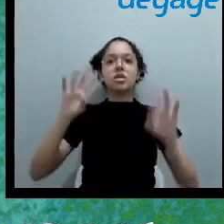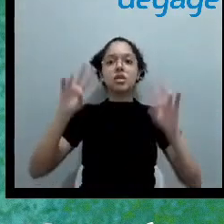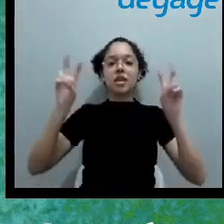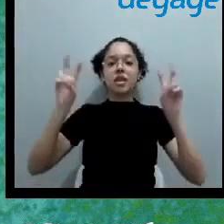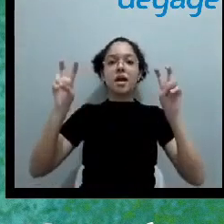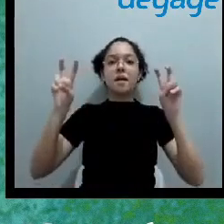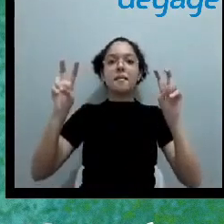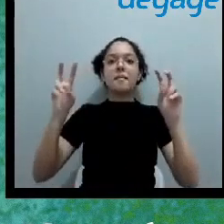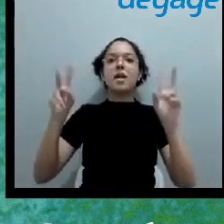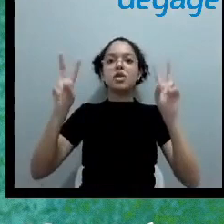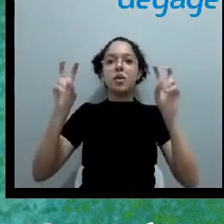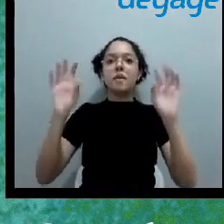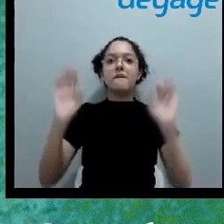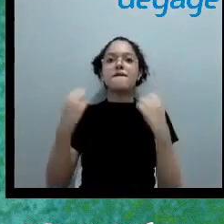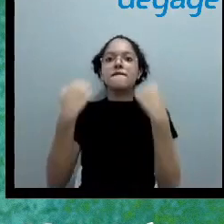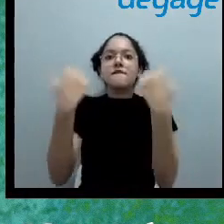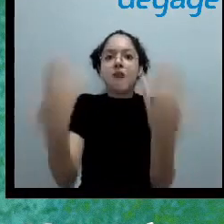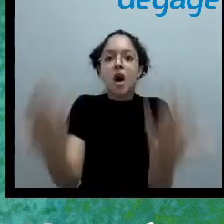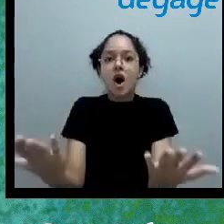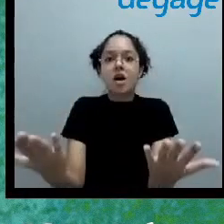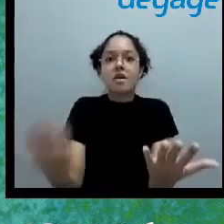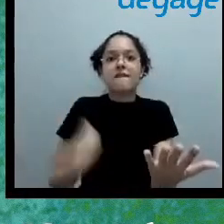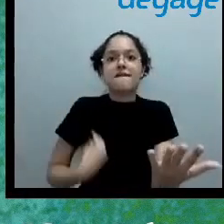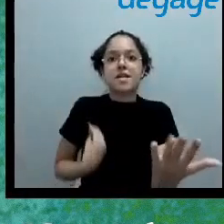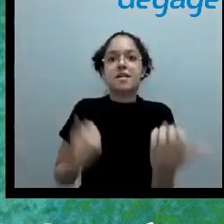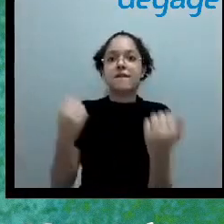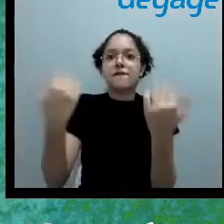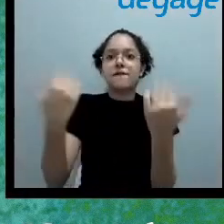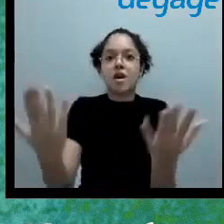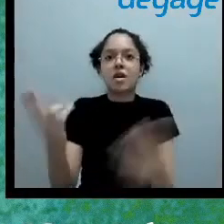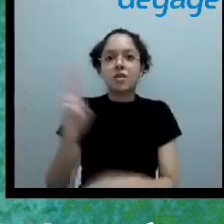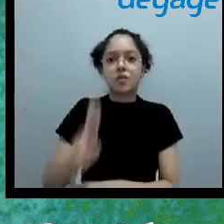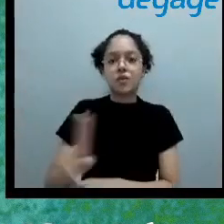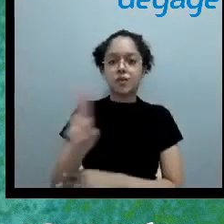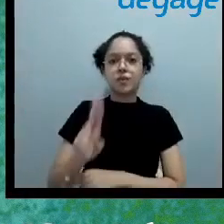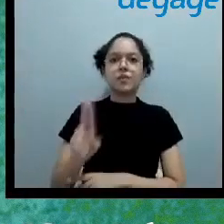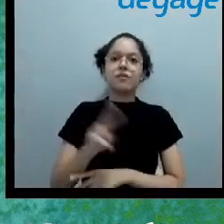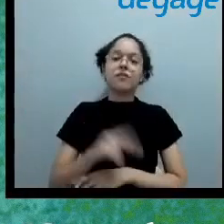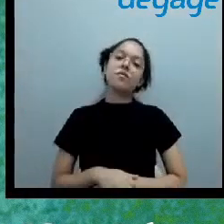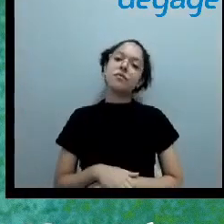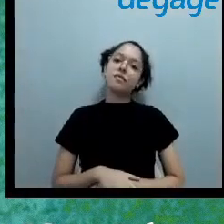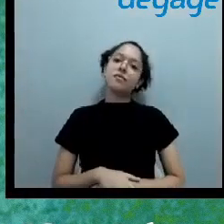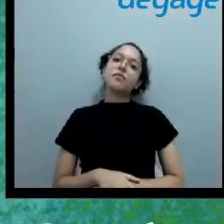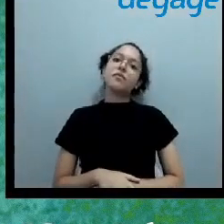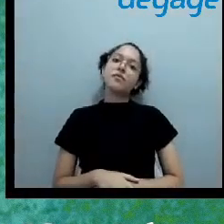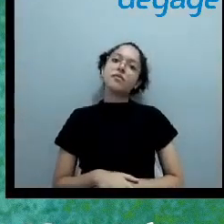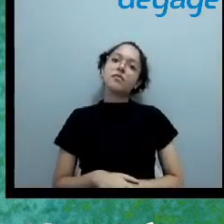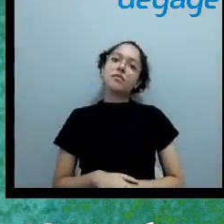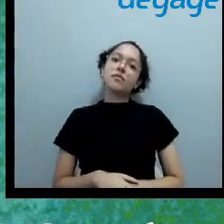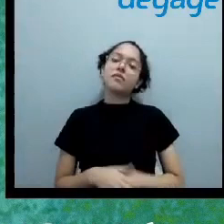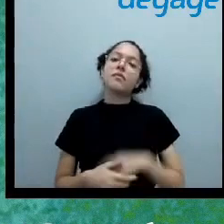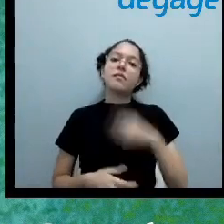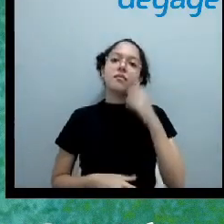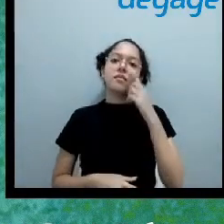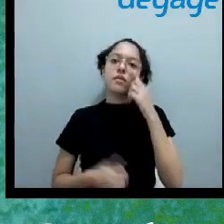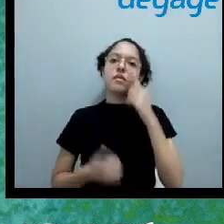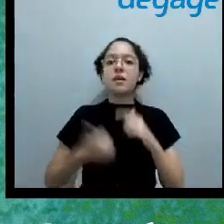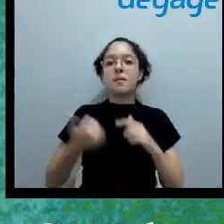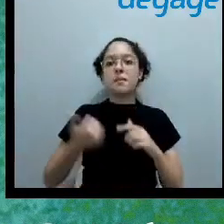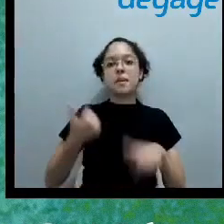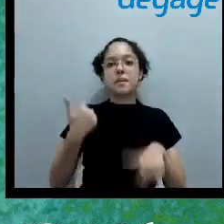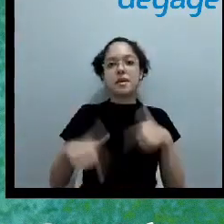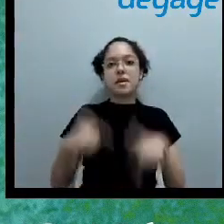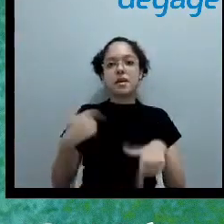os desdobramentos do projeto circulando na minha vida, além dos muros da universidade, foram primeiro trabalho em uma ONG no